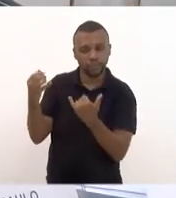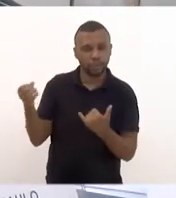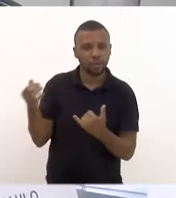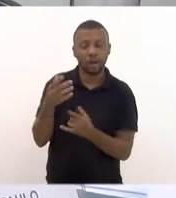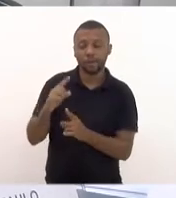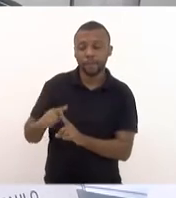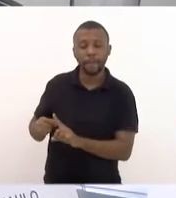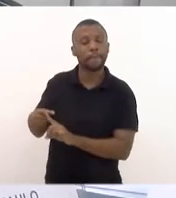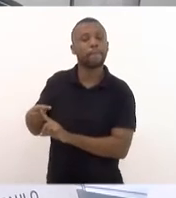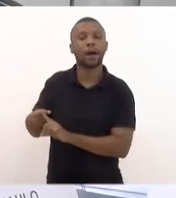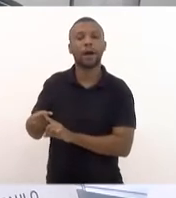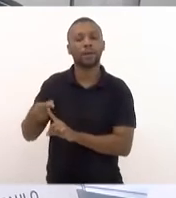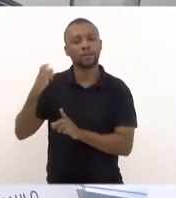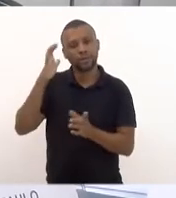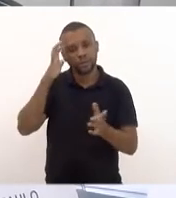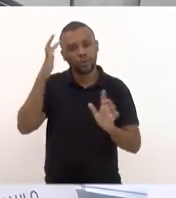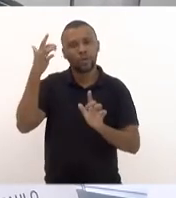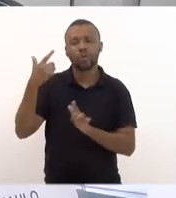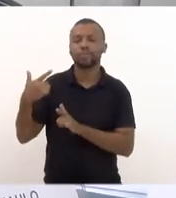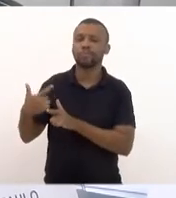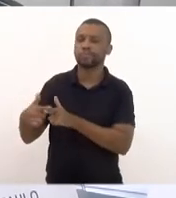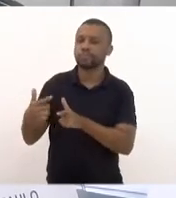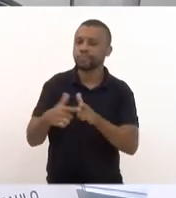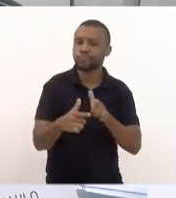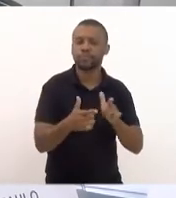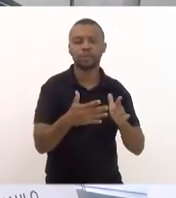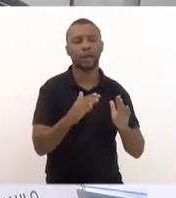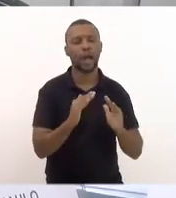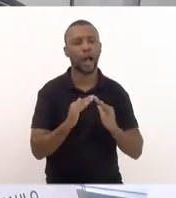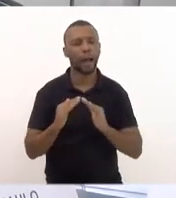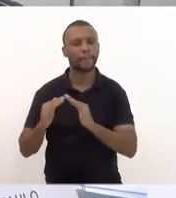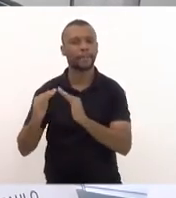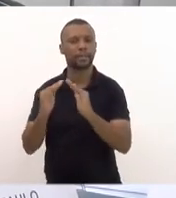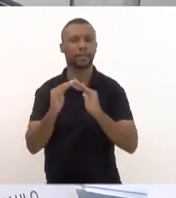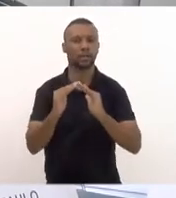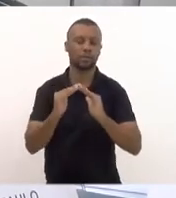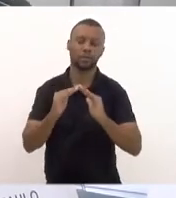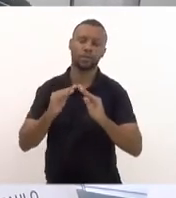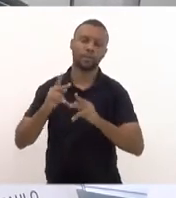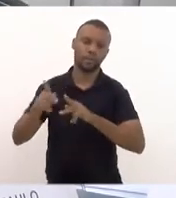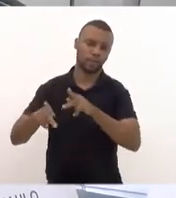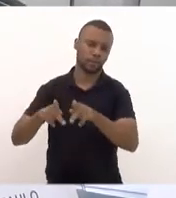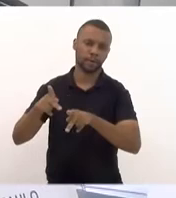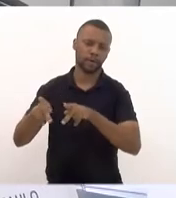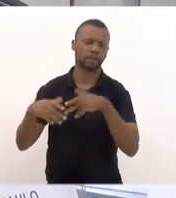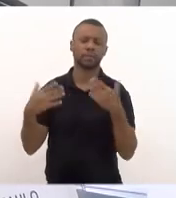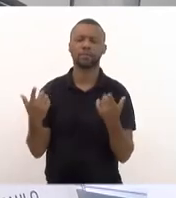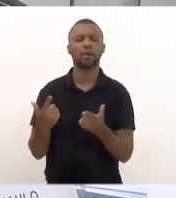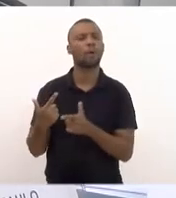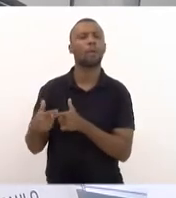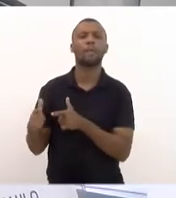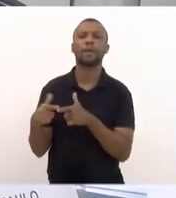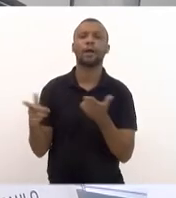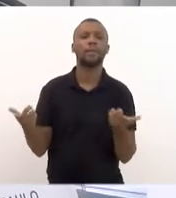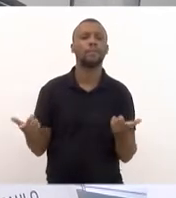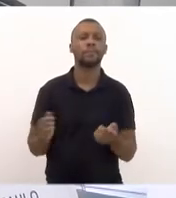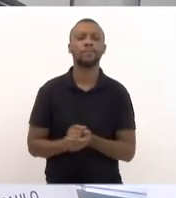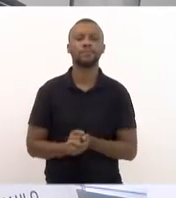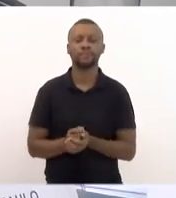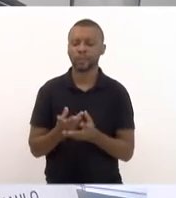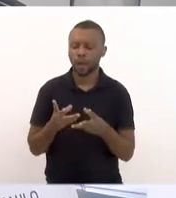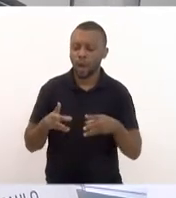soluções de habitações populares. E aí qual é a questão, deputado? Cadê os